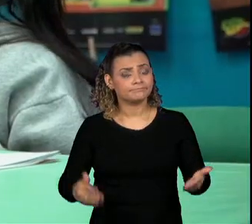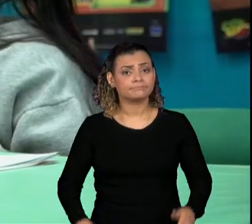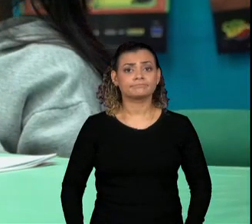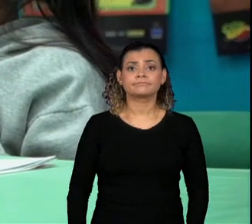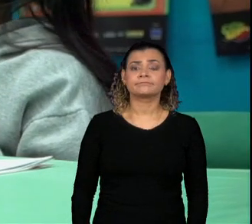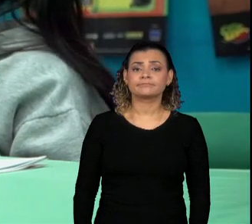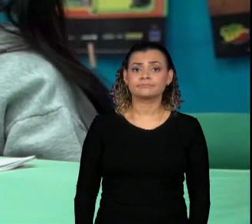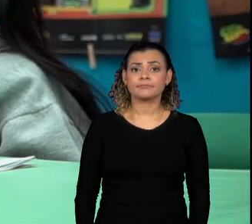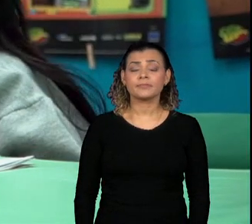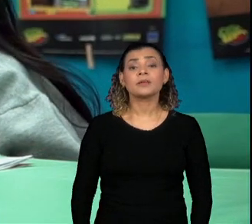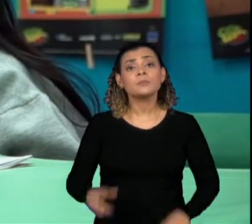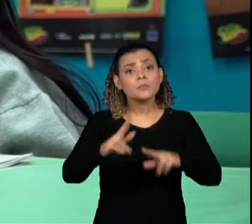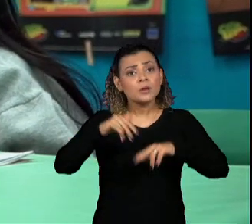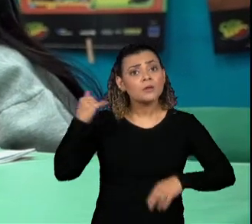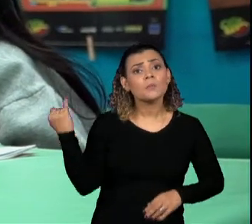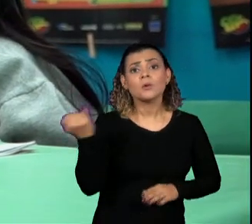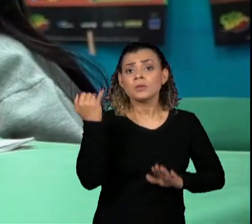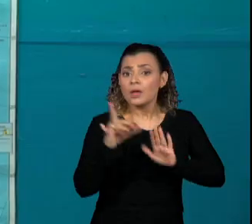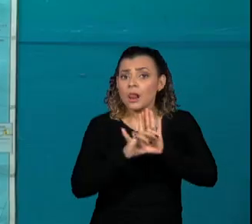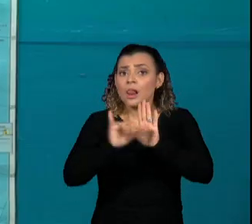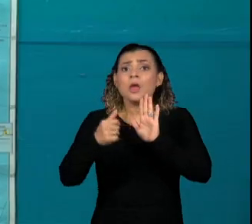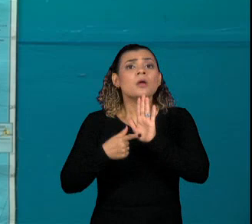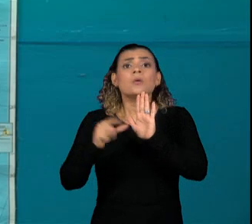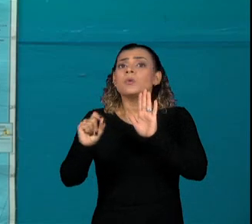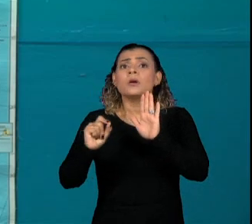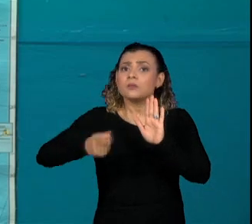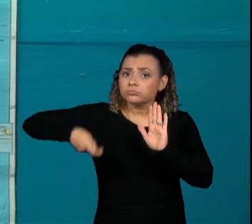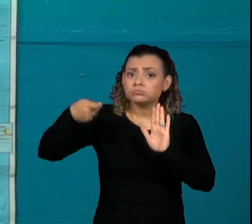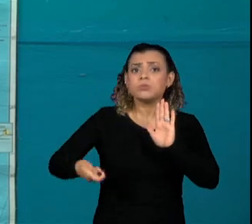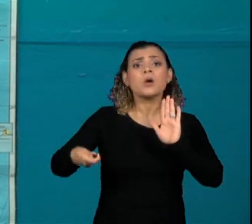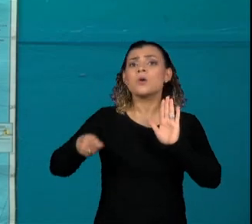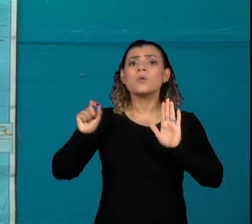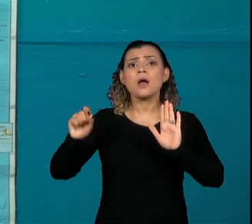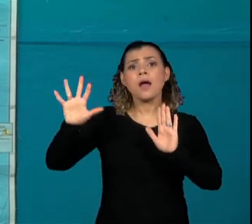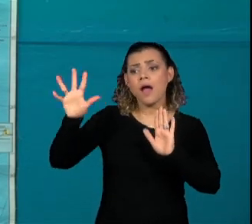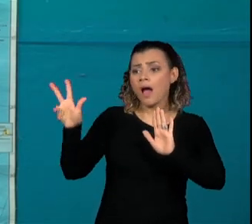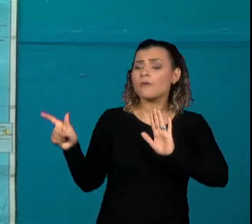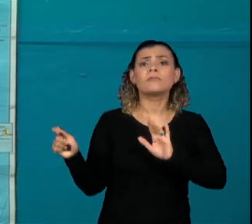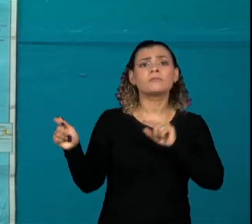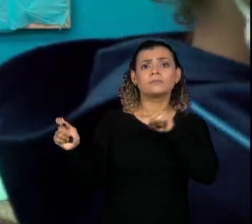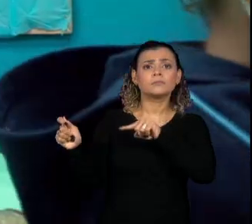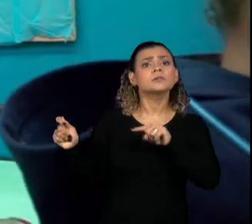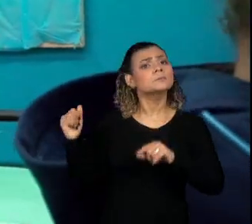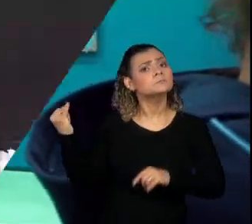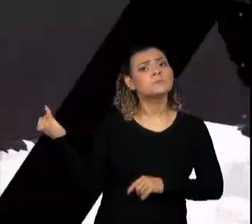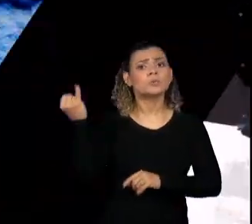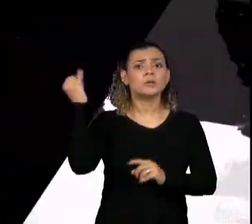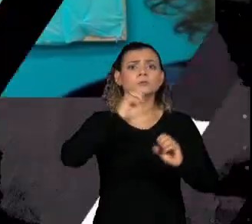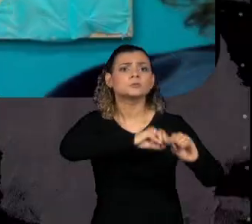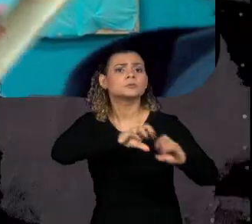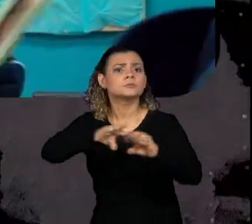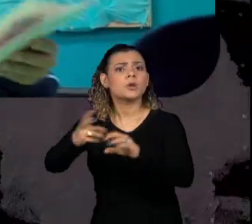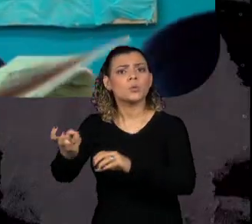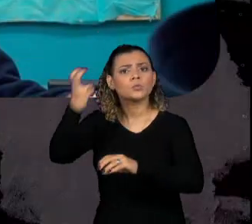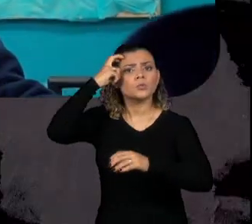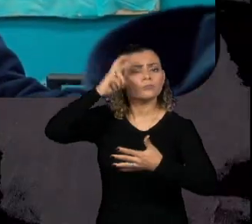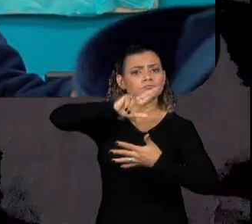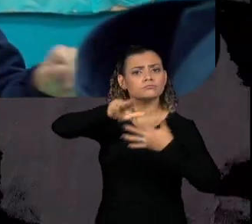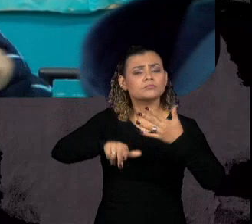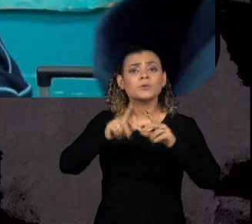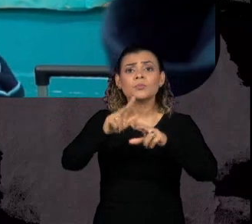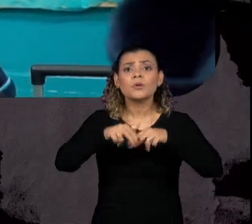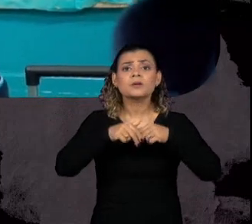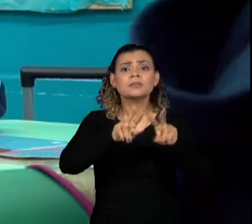A lei ela tem sua importância no lugar da legitimidade, da legalidade. Ou seja, por mais que haja posições contrárias a